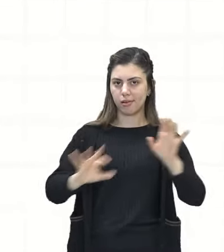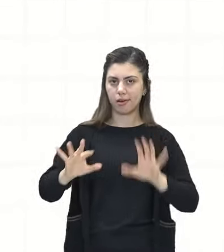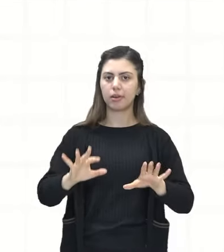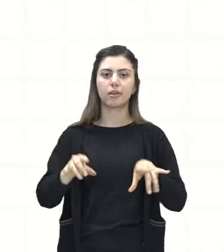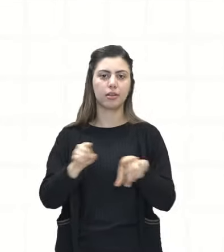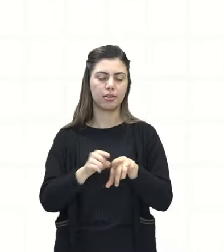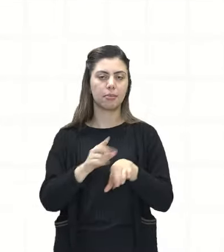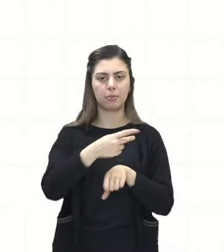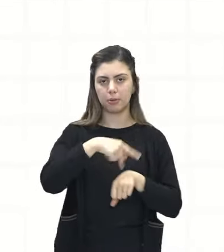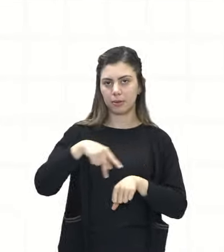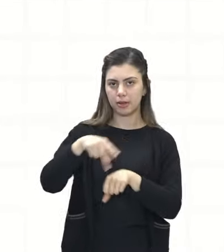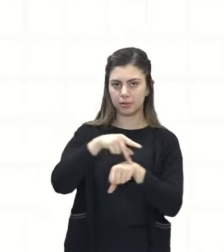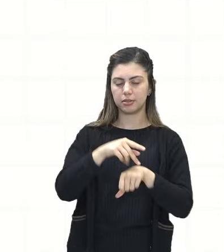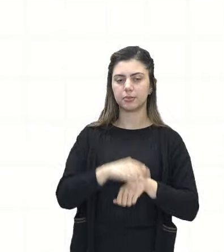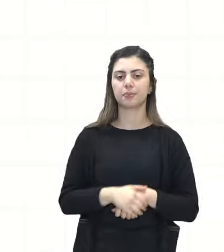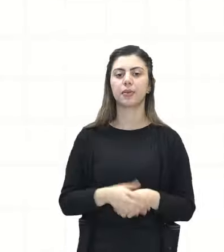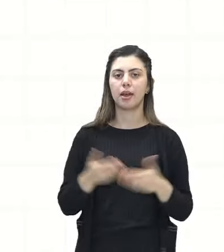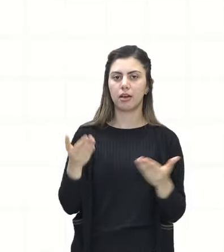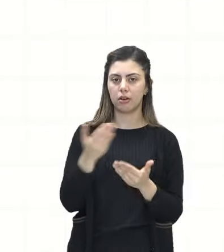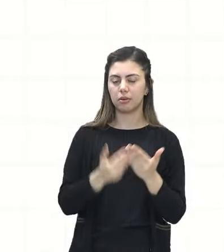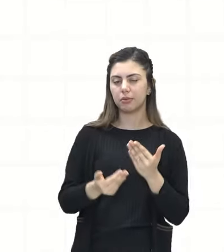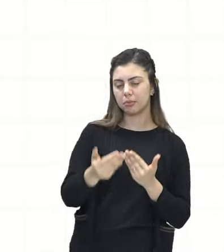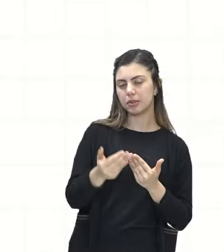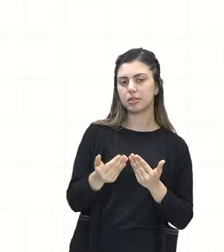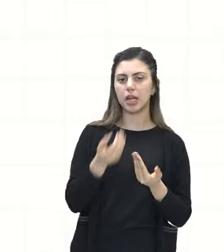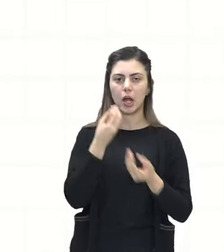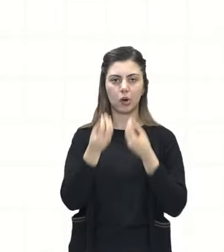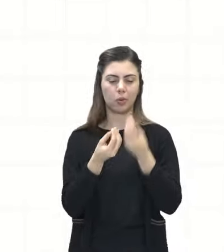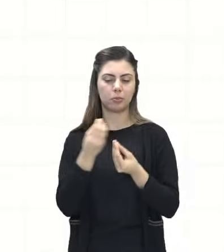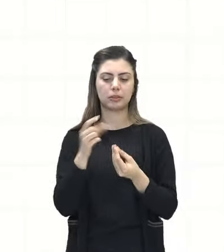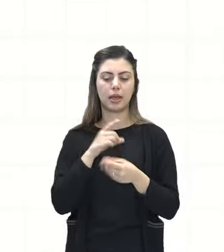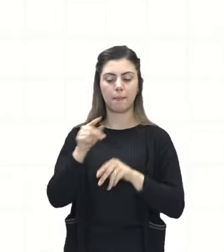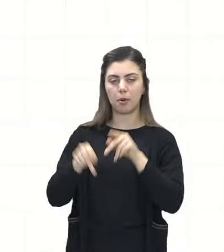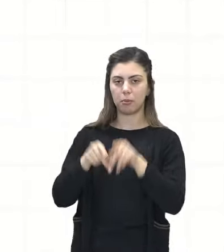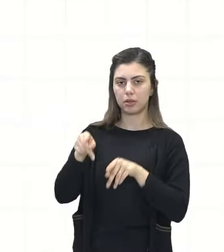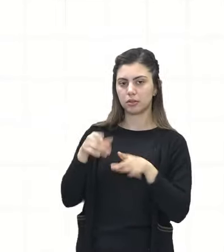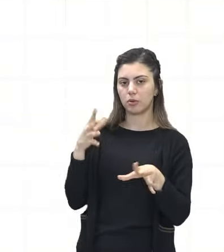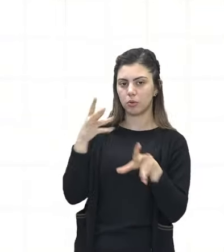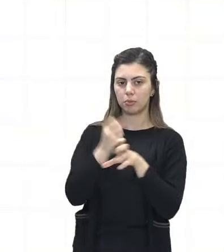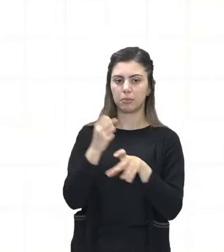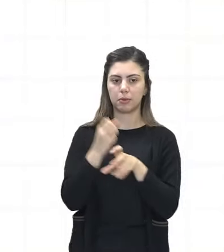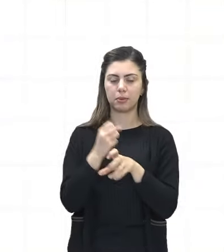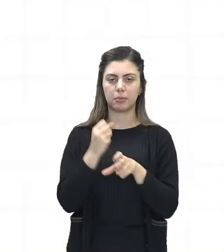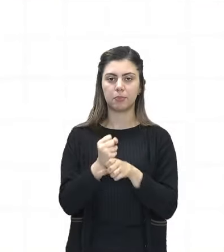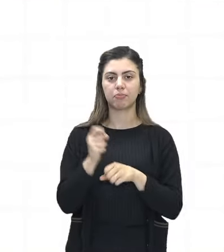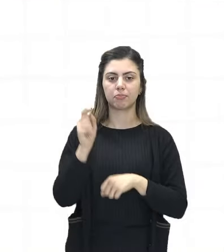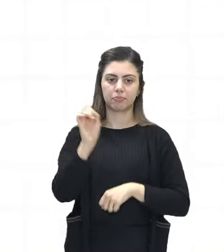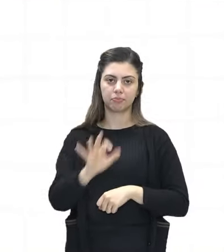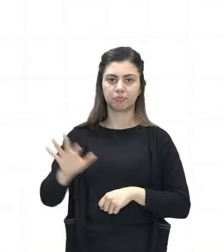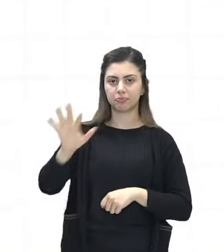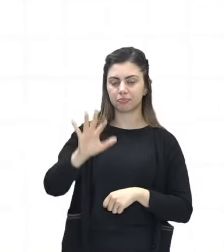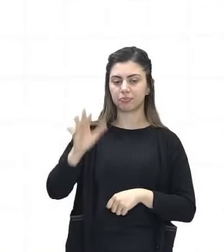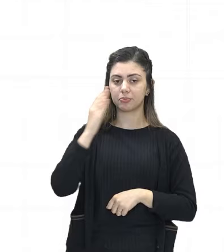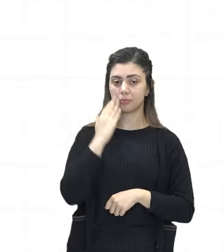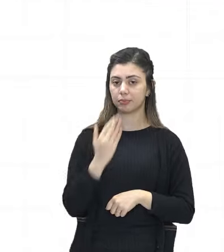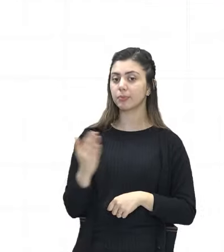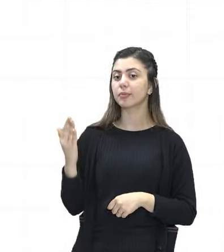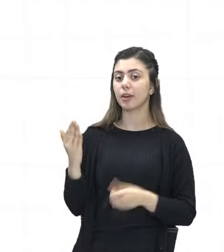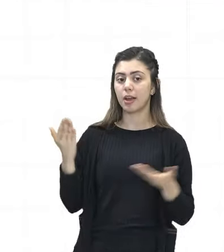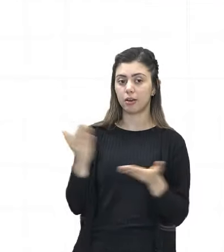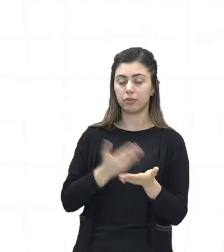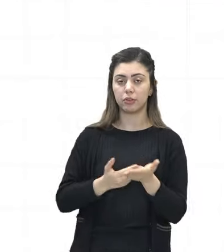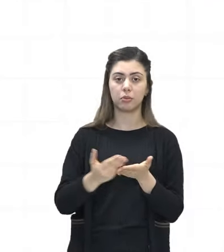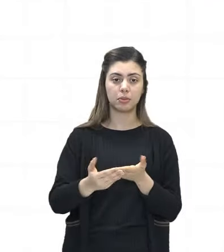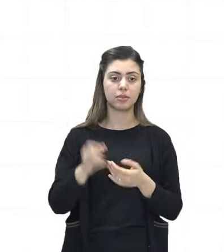por país vamos começar analisando o quantitativo populacional por continente acompanhe comigo a gente vai começar com o continente